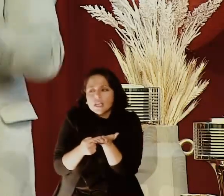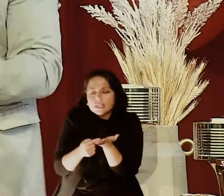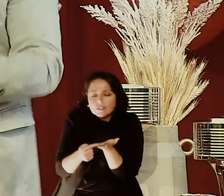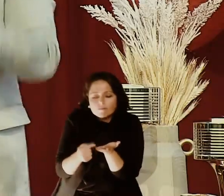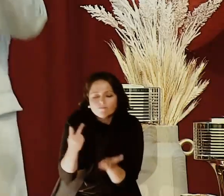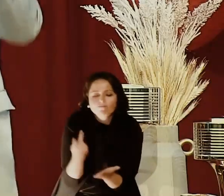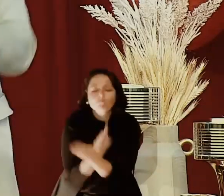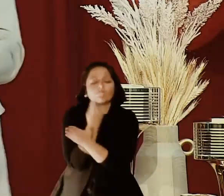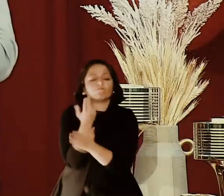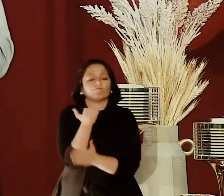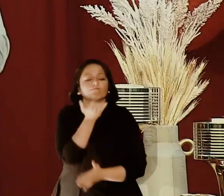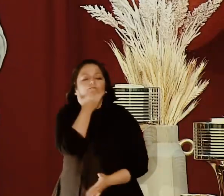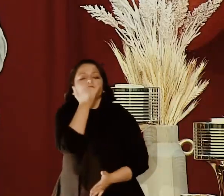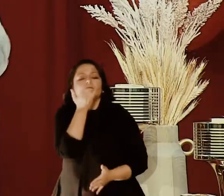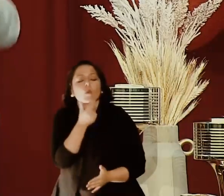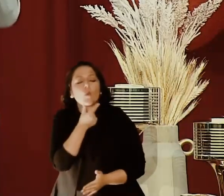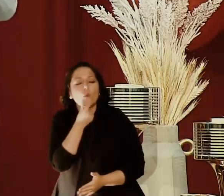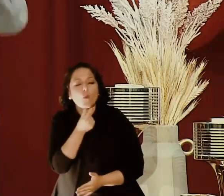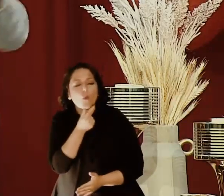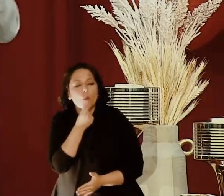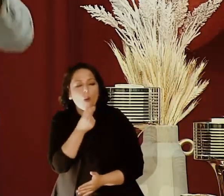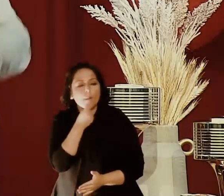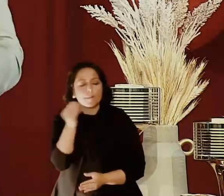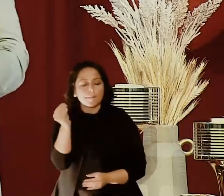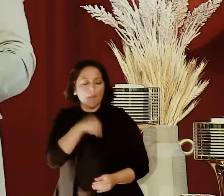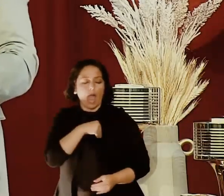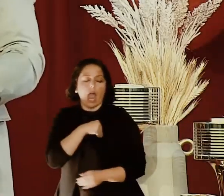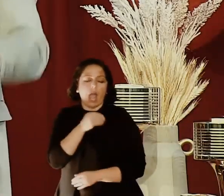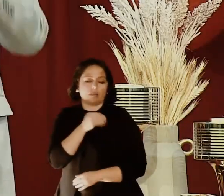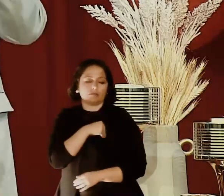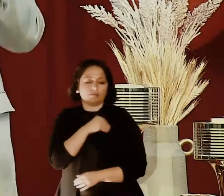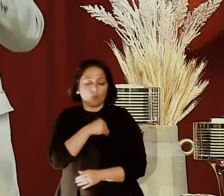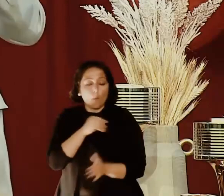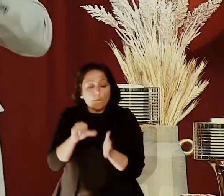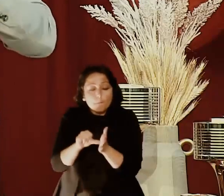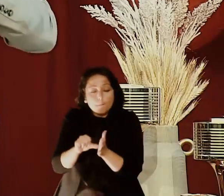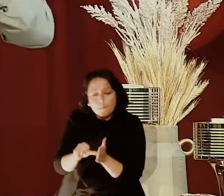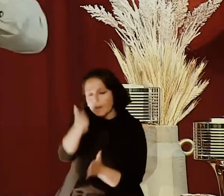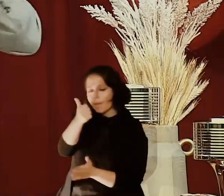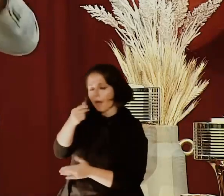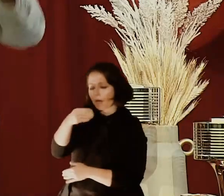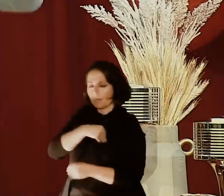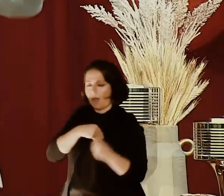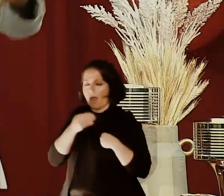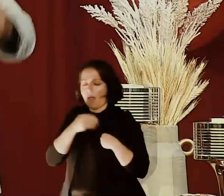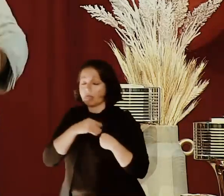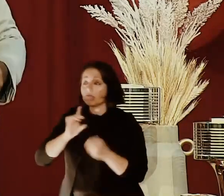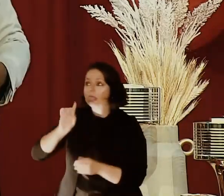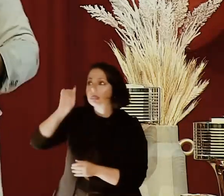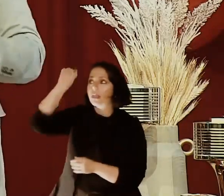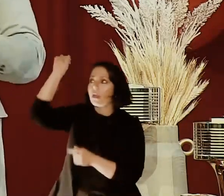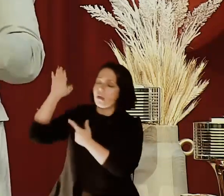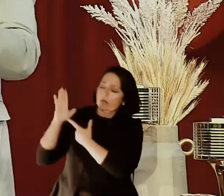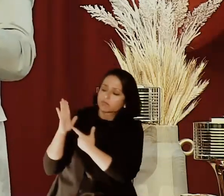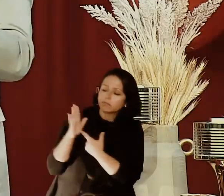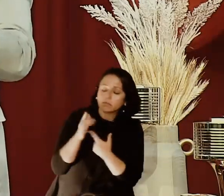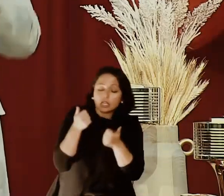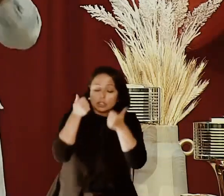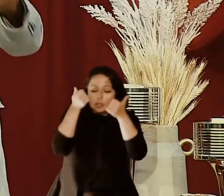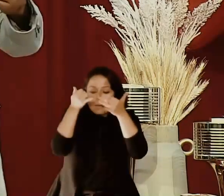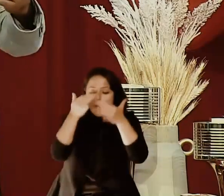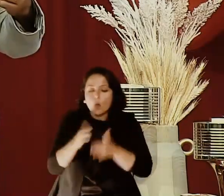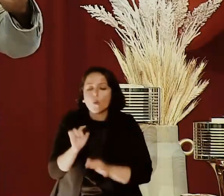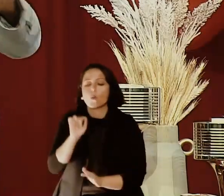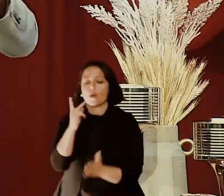cair, vamos dizer assim, acabado de cometer ali o seu primeiro pecado, o próprio Deus, apresentando as consequências